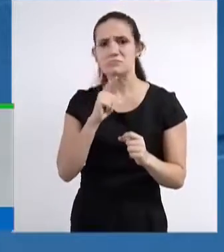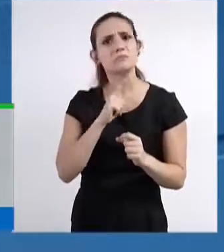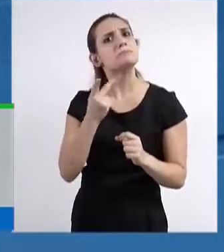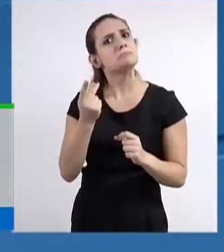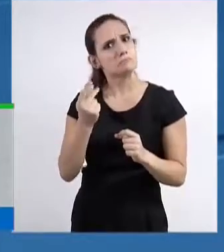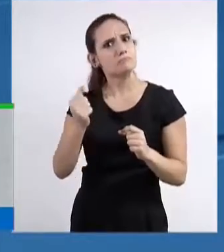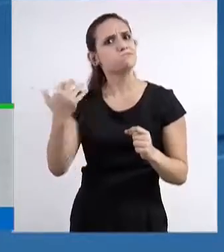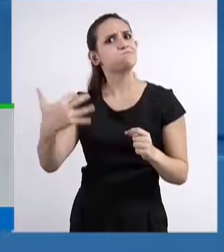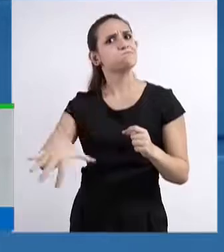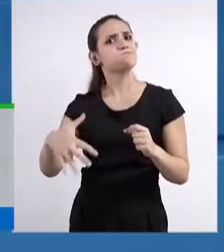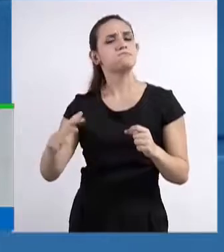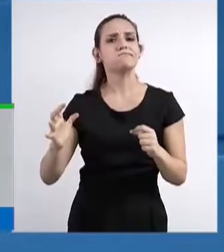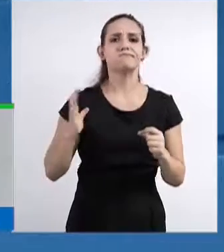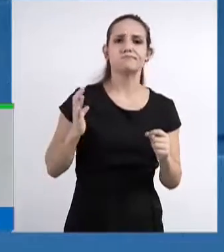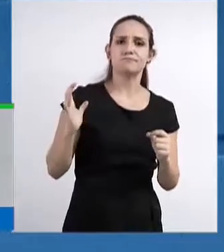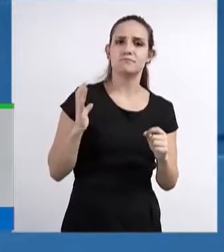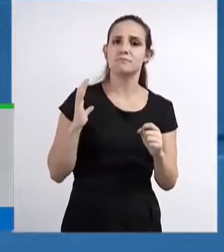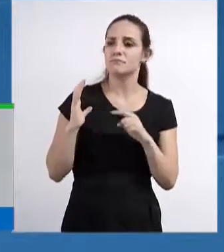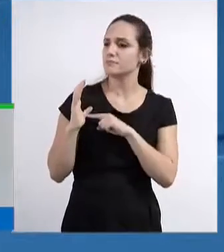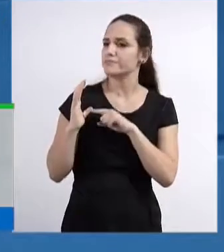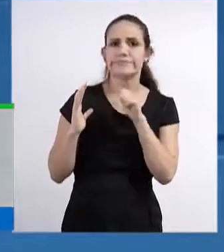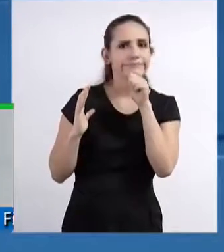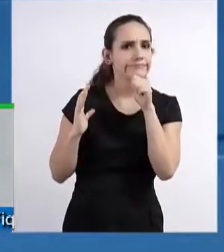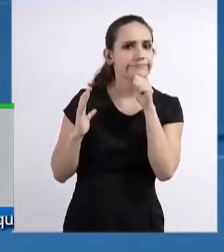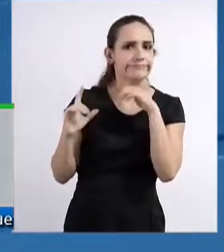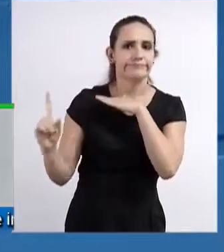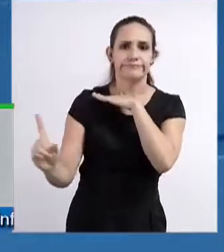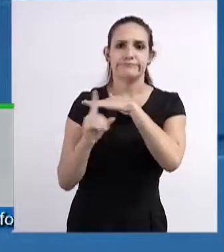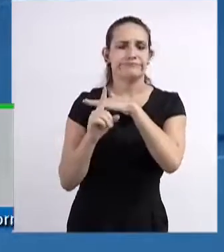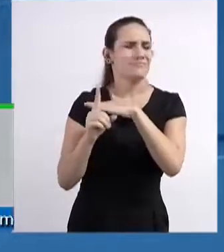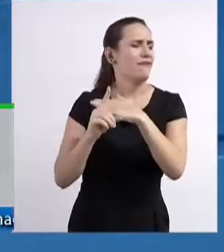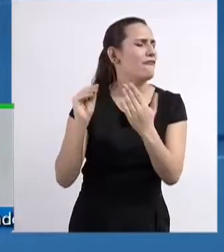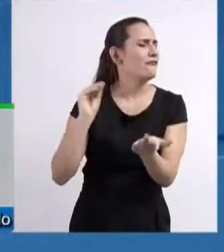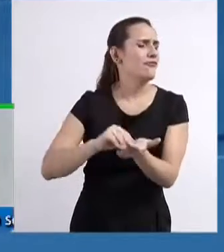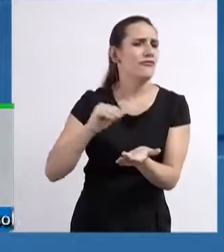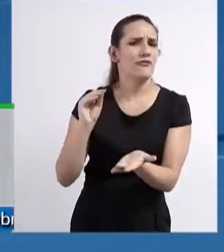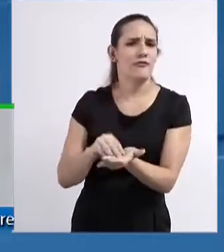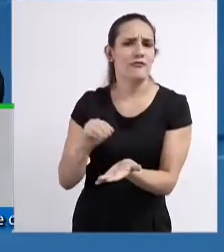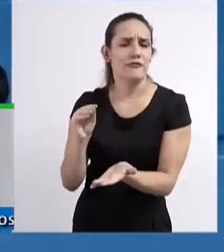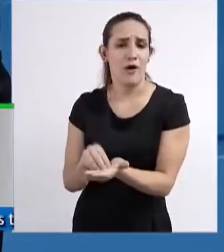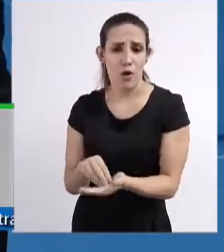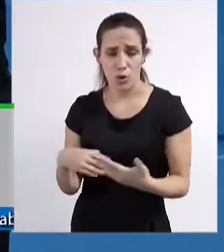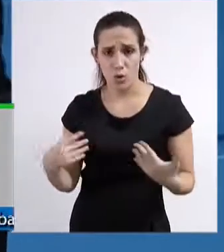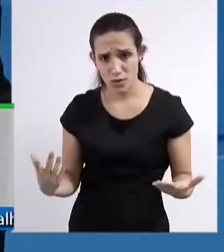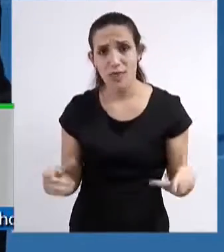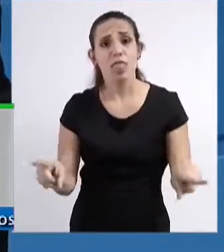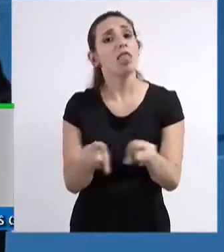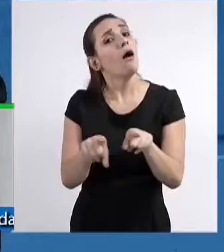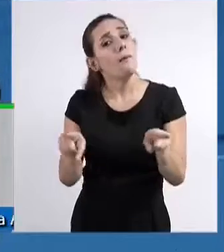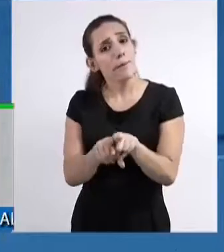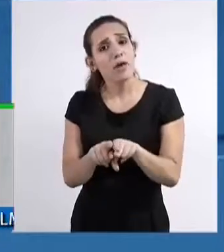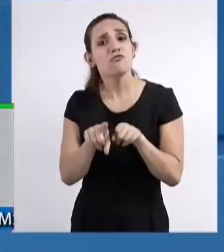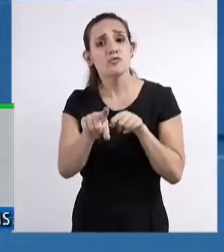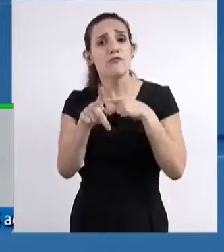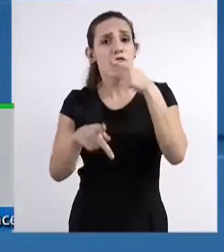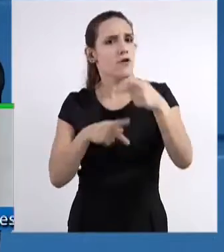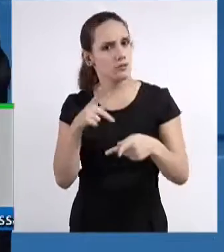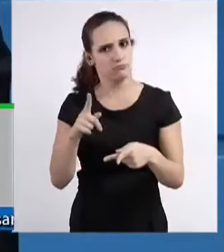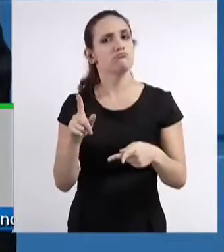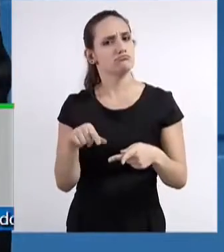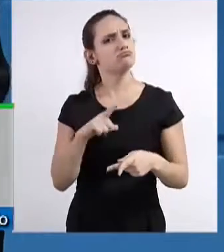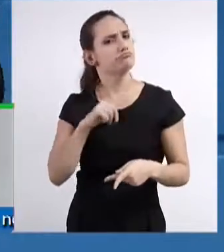montante que é investido, o atendimento ainda deixa muito a desejar. Além do que, Vossa Excelência falou com